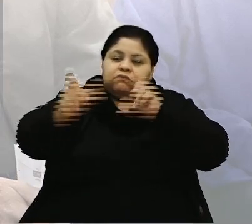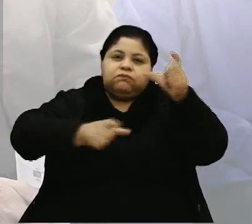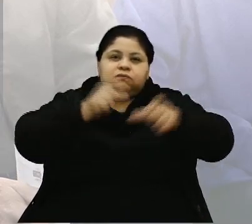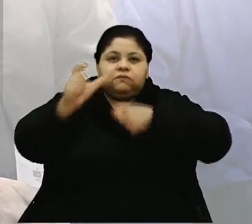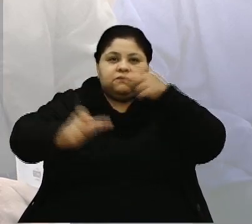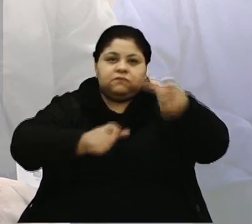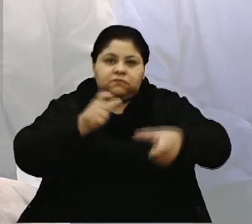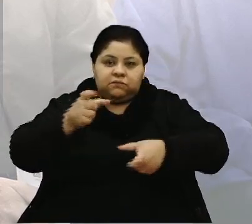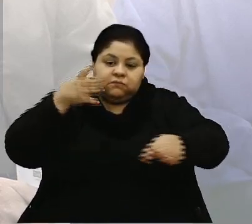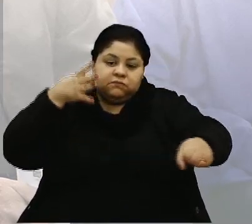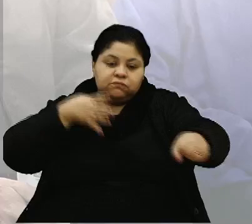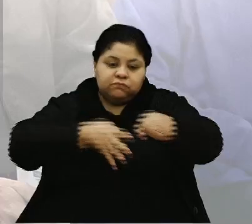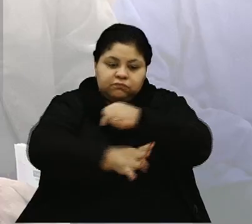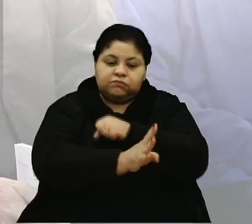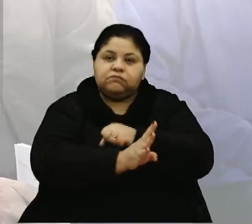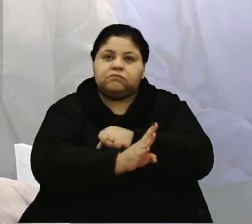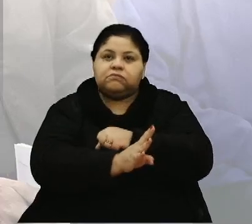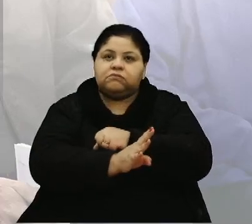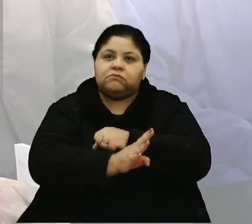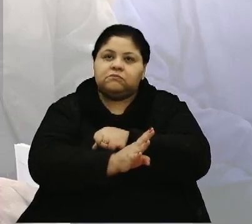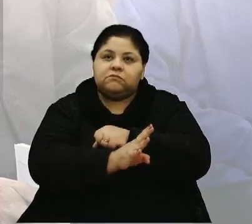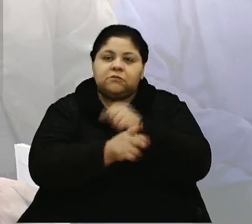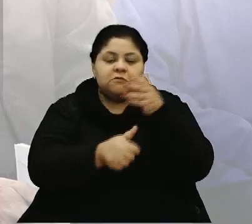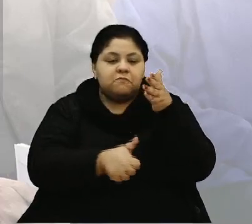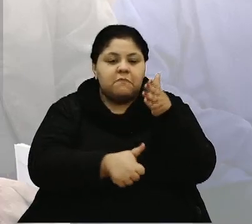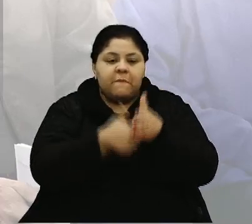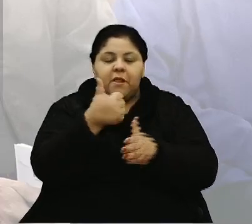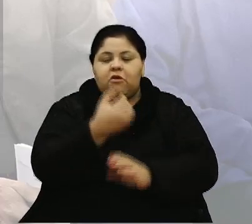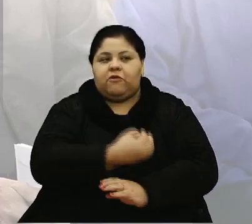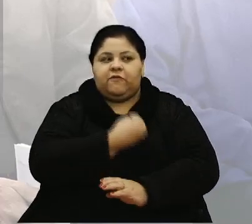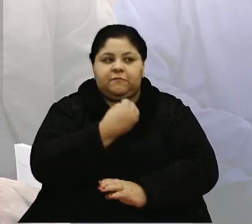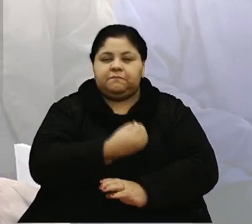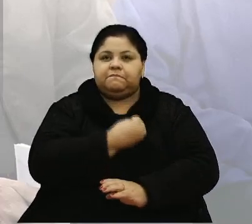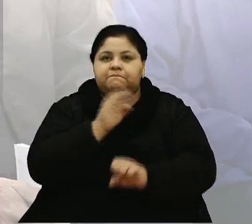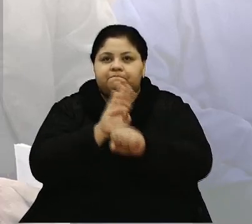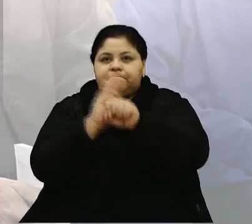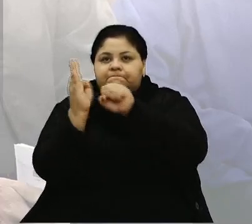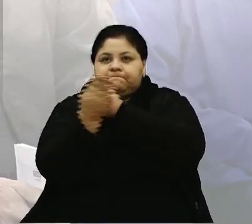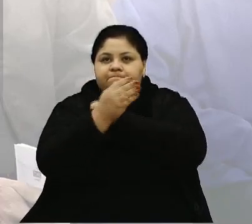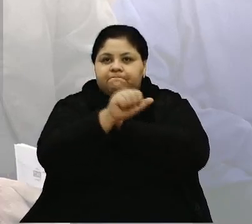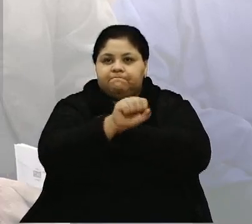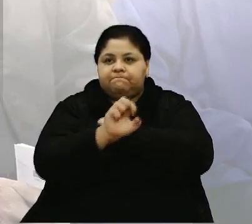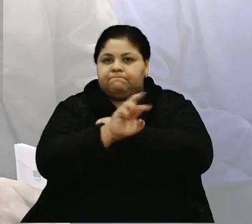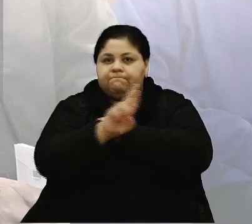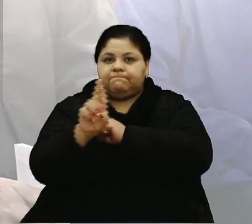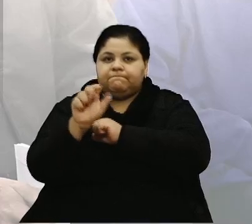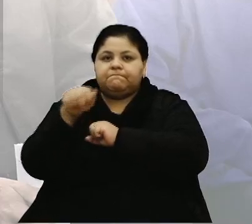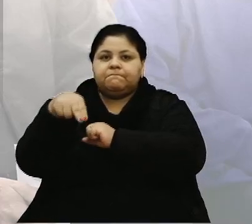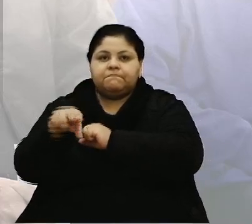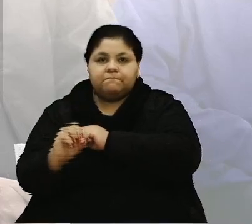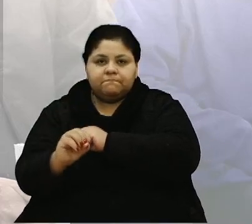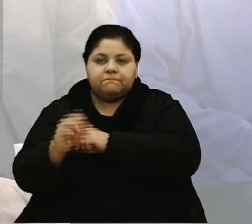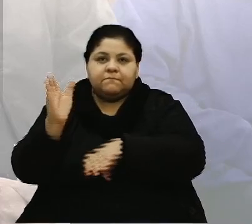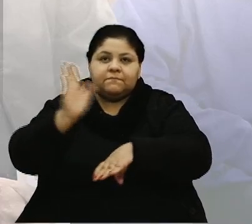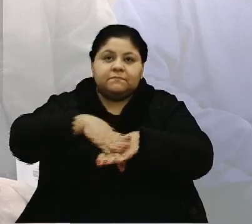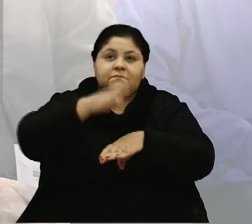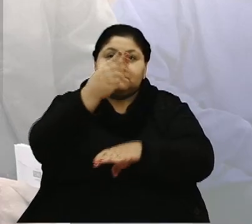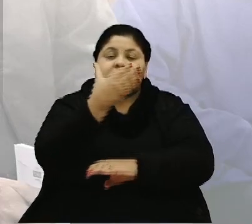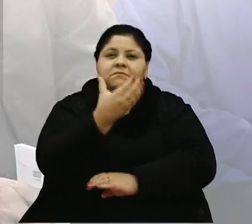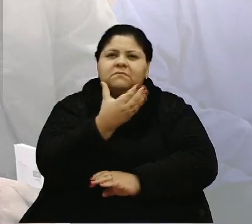estão migrando para buscar uma nova vida. E no bairro Serrano, lá onde eu moro, mais de